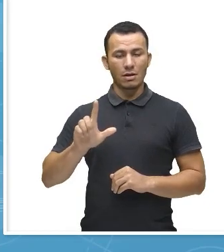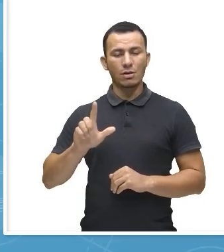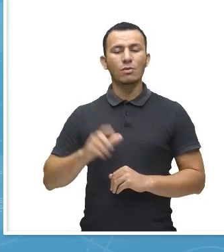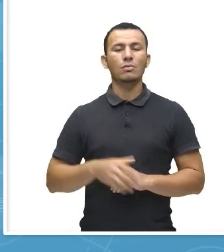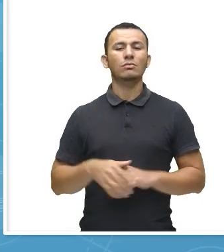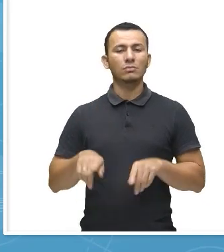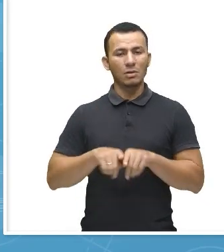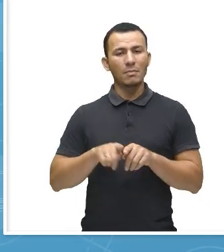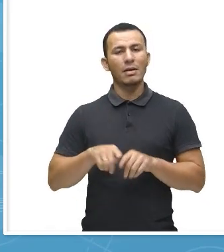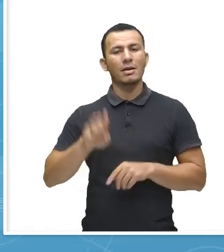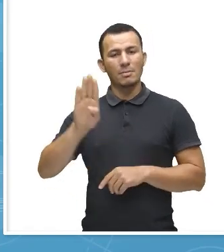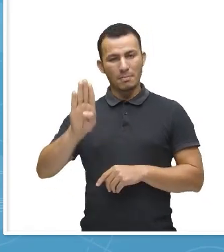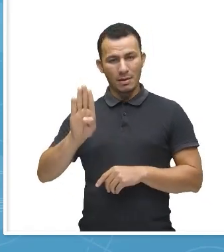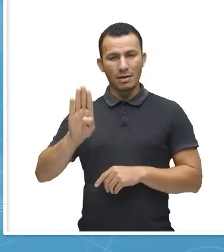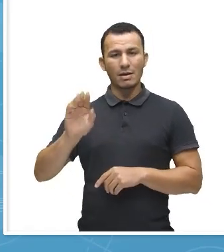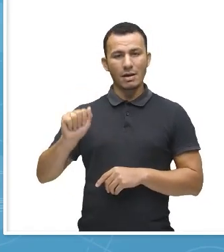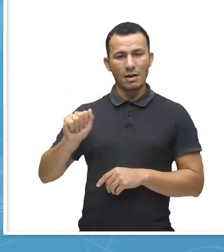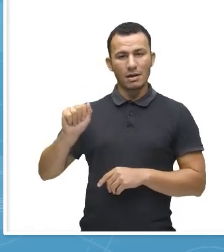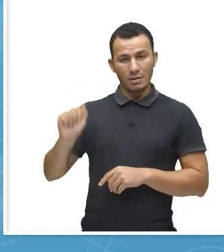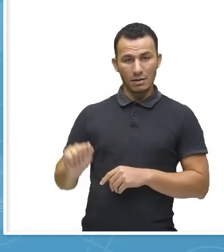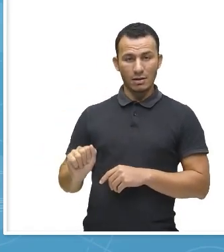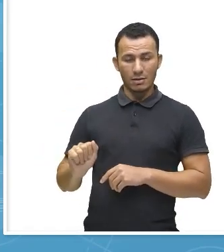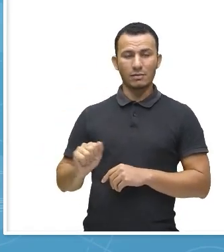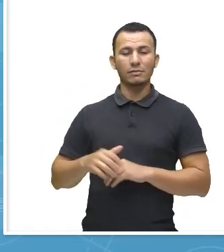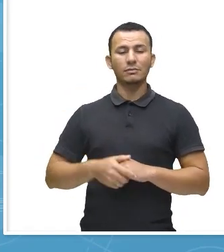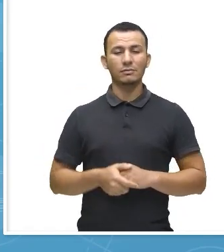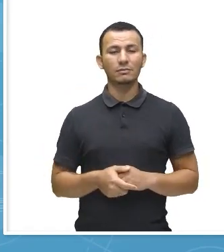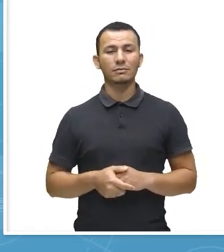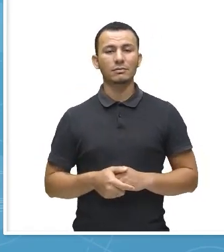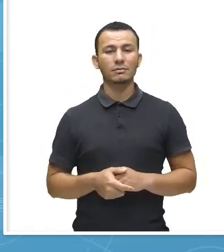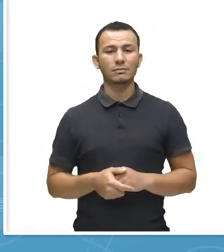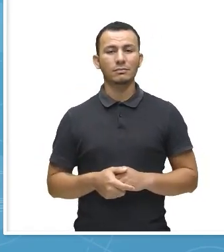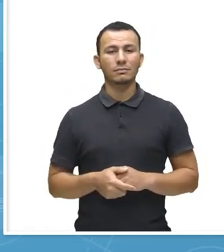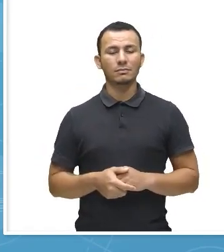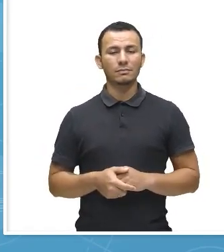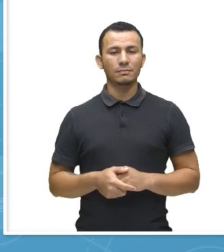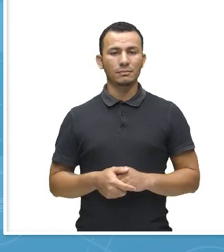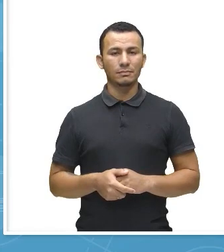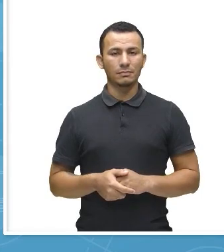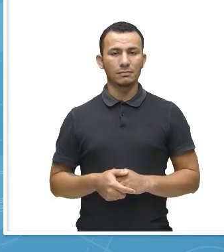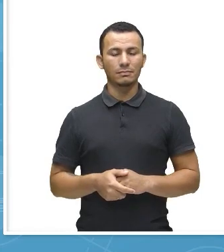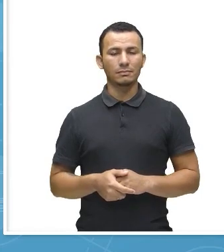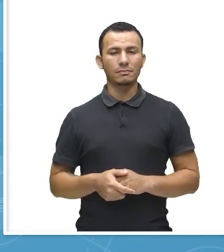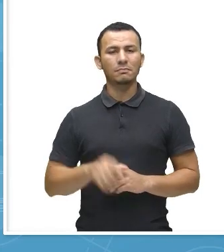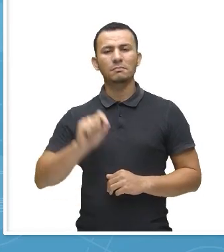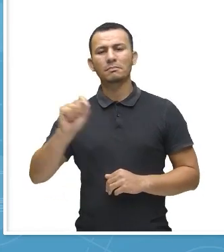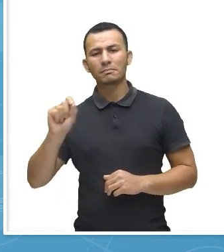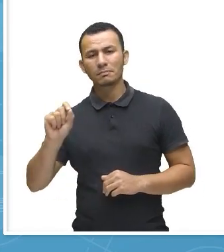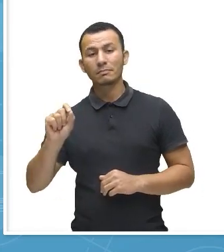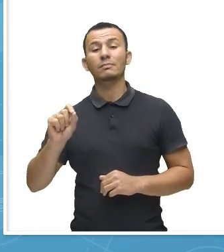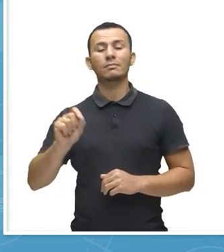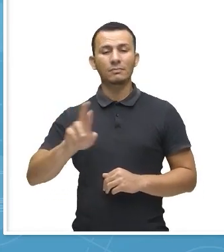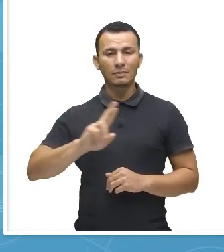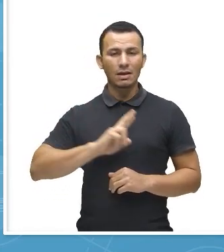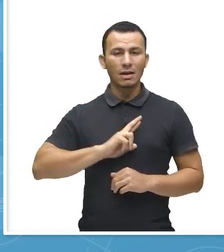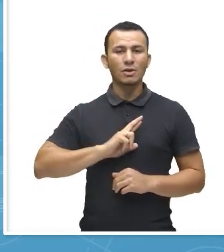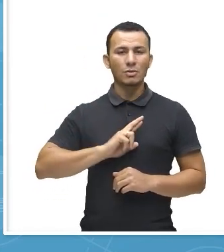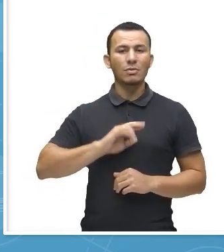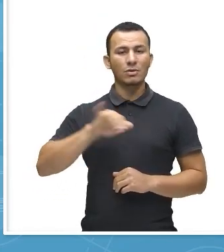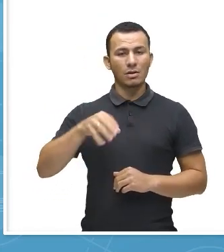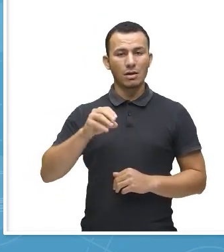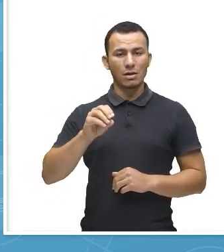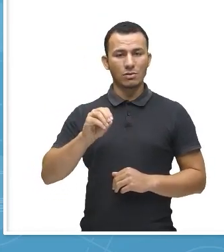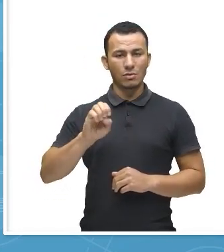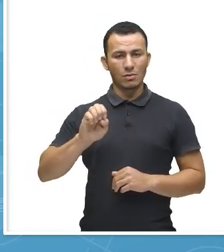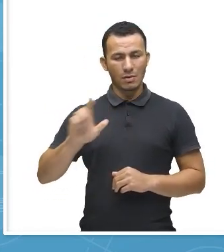ali B, A e A. Né? Temos mais alguém? Temos aí a resposta do Joel